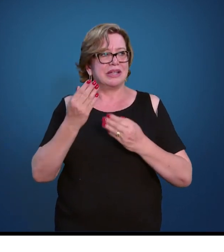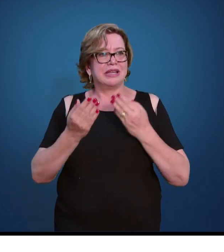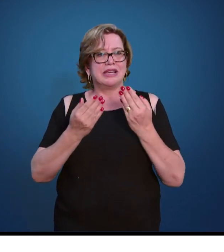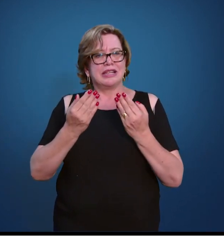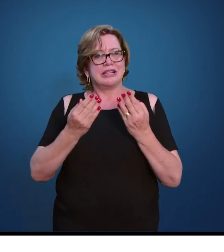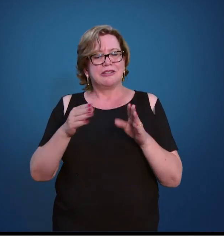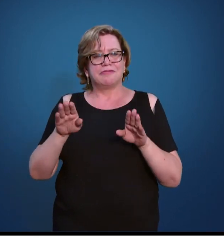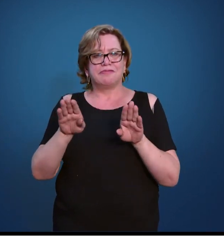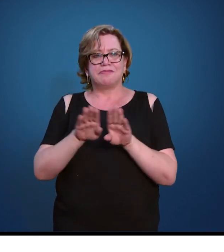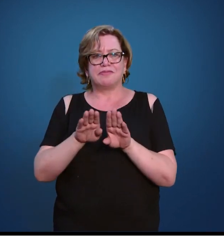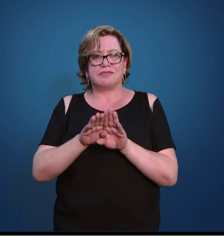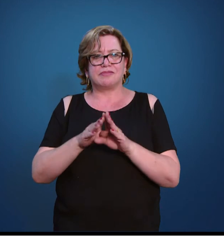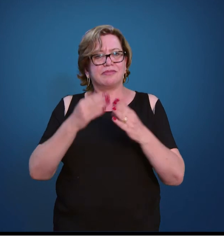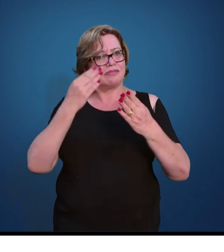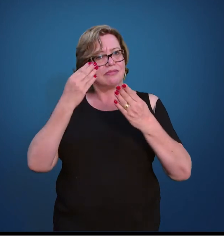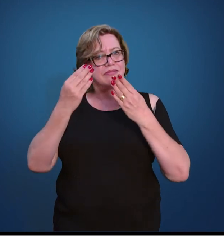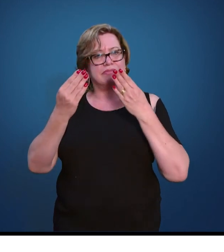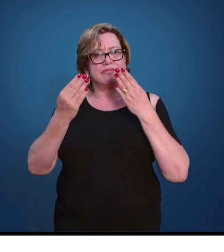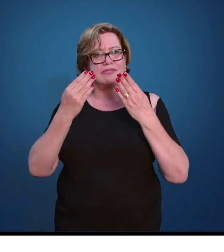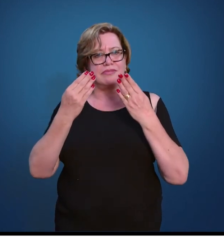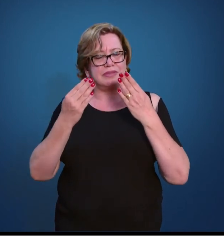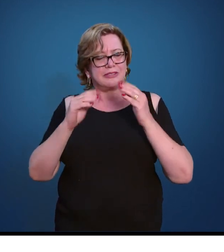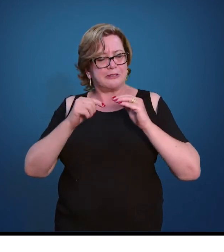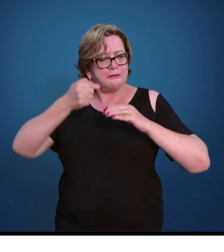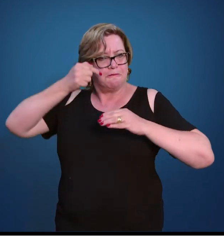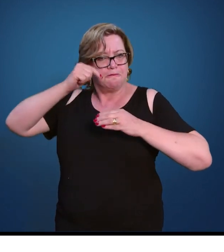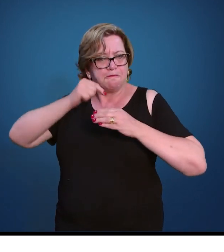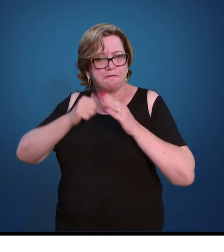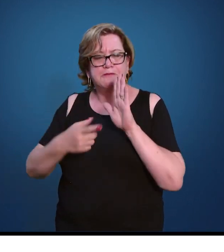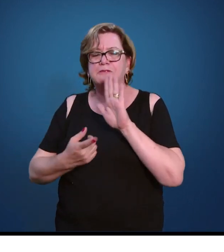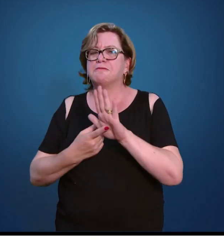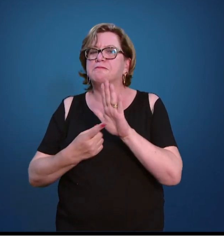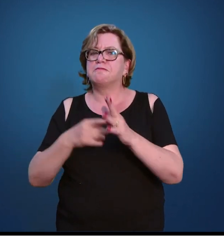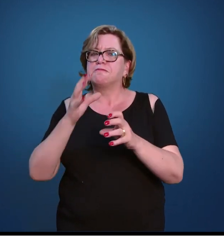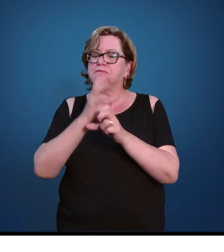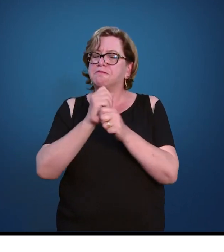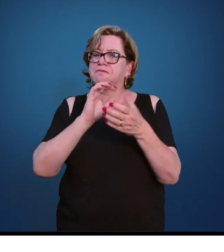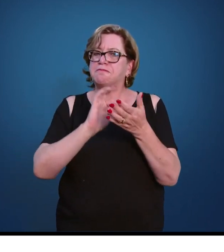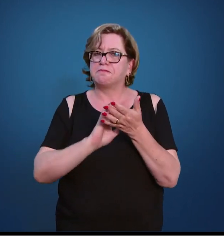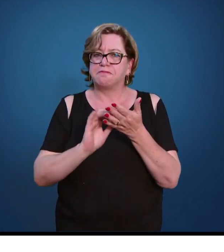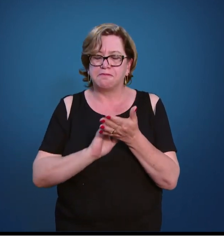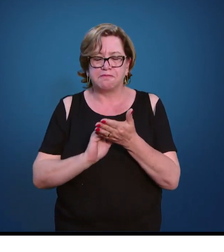análise a mais avançada das demonstrações contábeis.